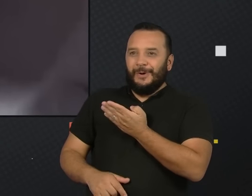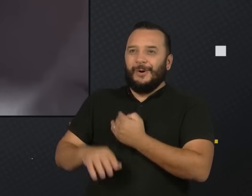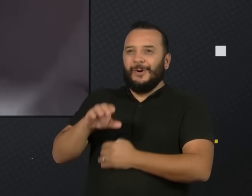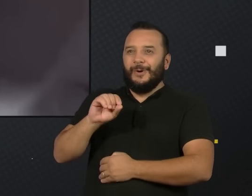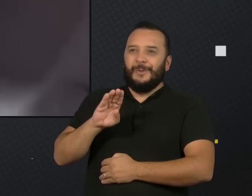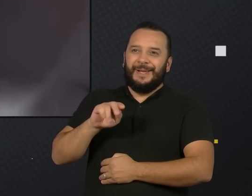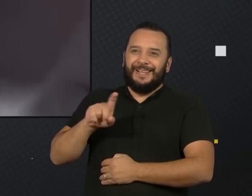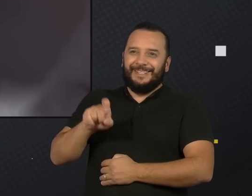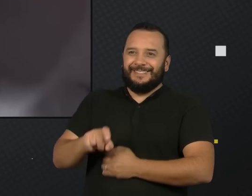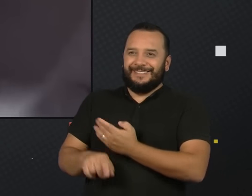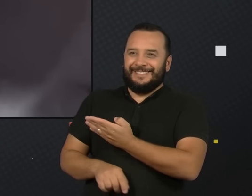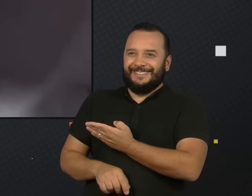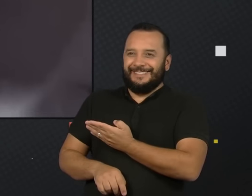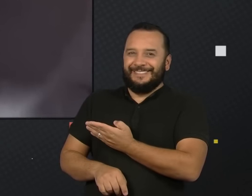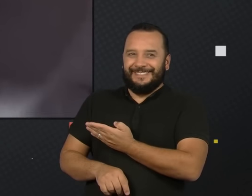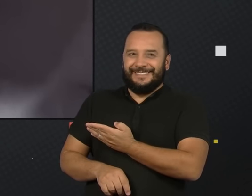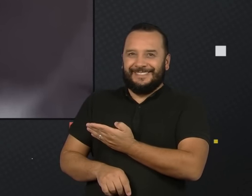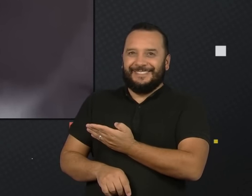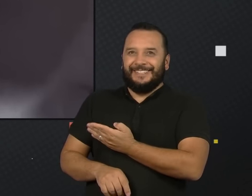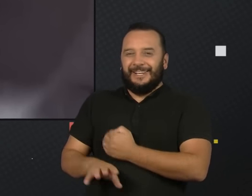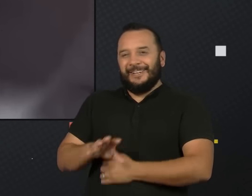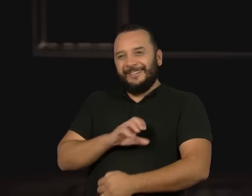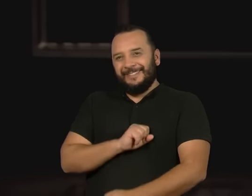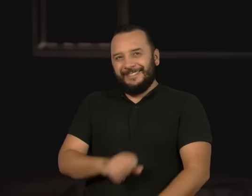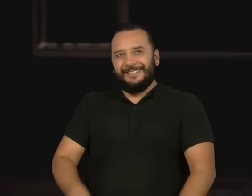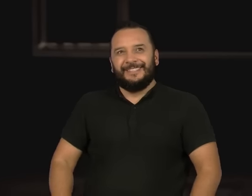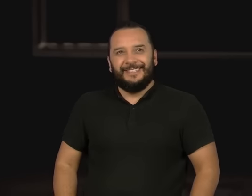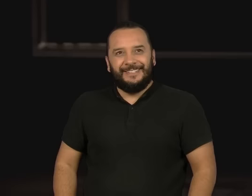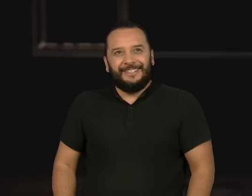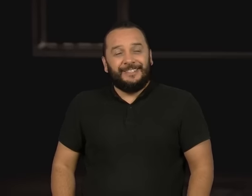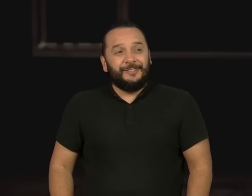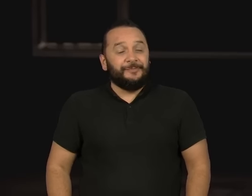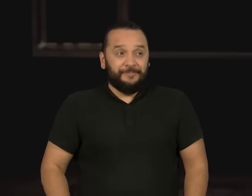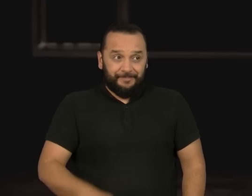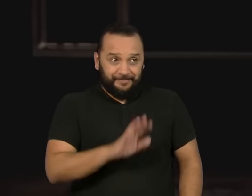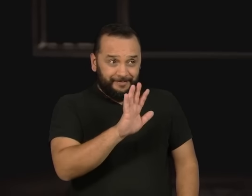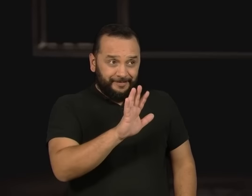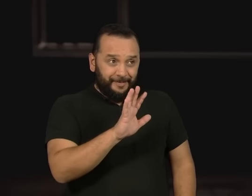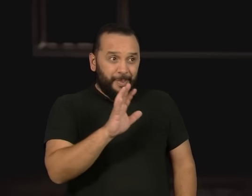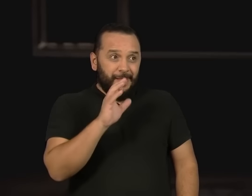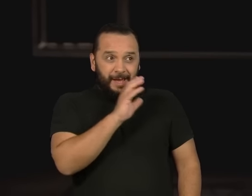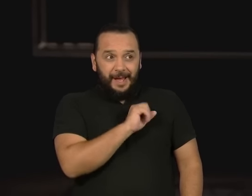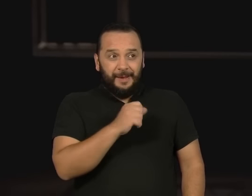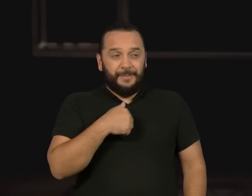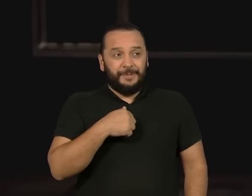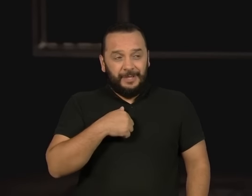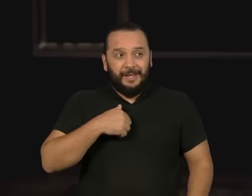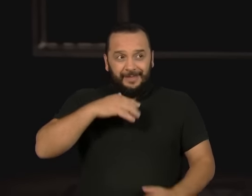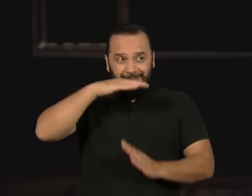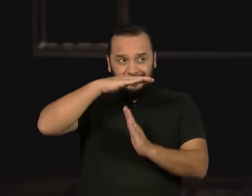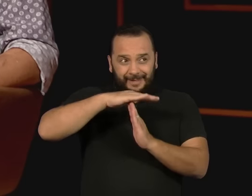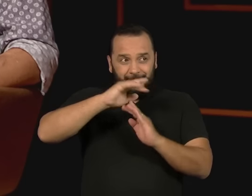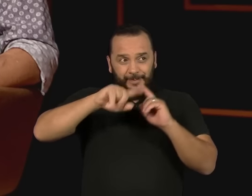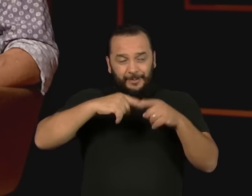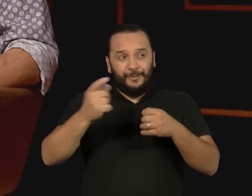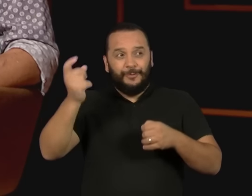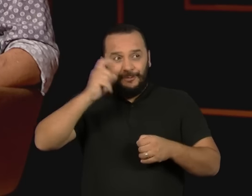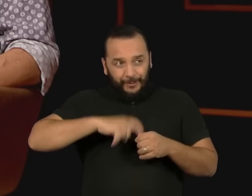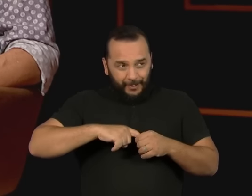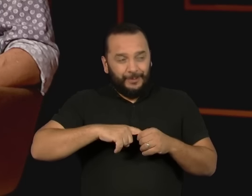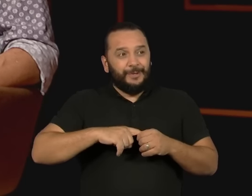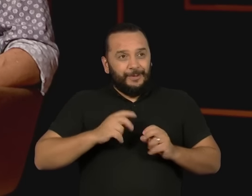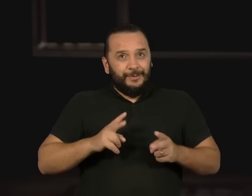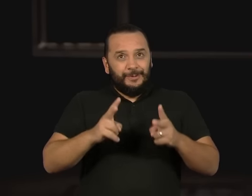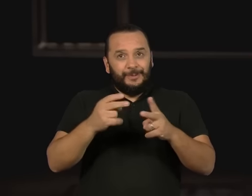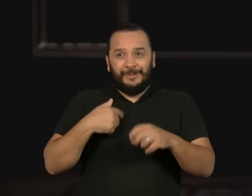ali. Figuraça, né? Figuraça, querido. Bom, Matheus, a gente vai para um breve intervalo, mas a gente volta daqui a pouquinho. Não